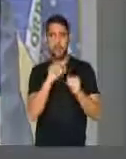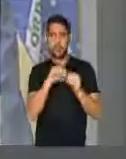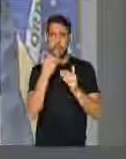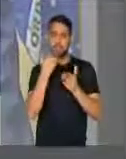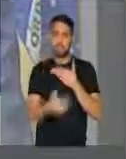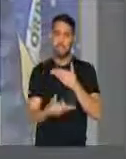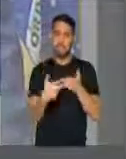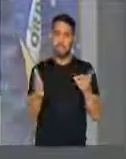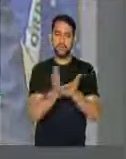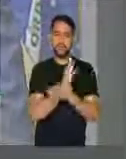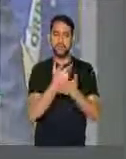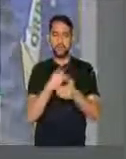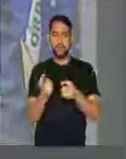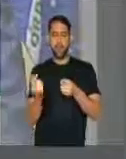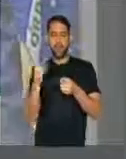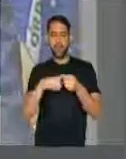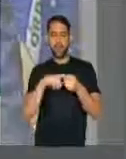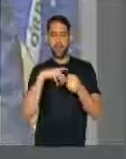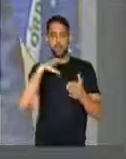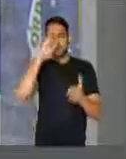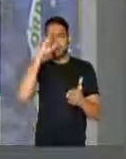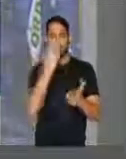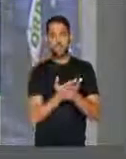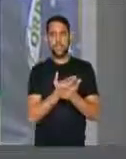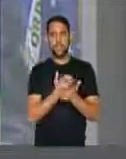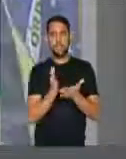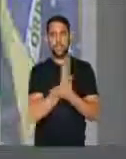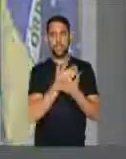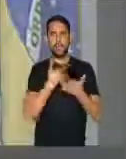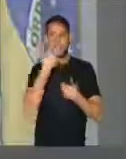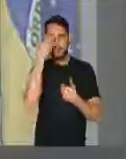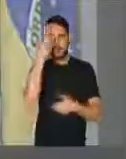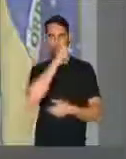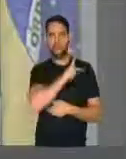você perde. Você não recupera é credibilidade. Muito obrigado, senhor presidente.